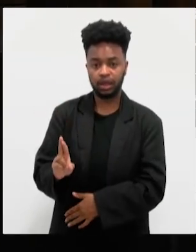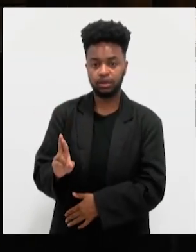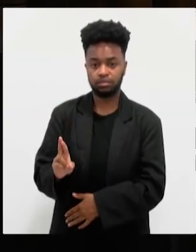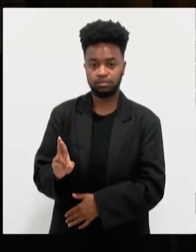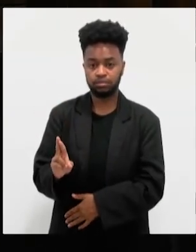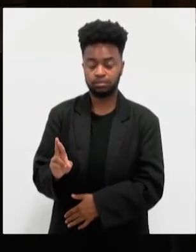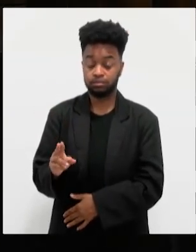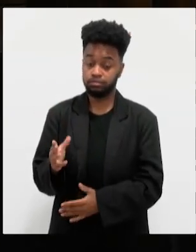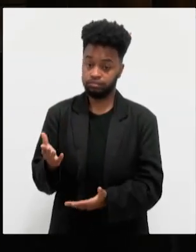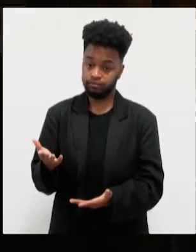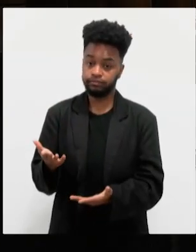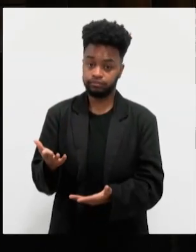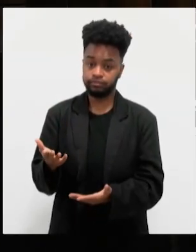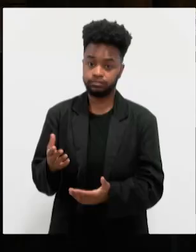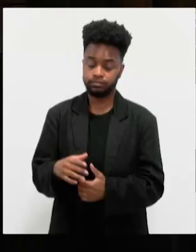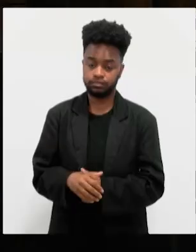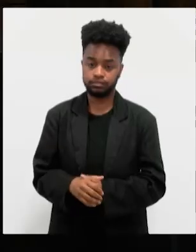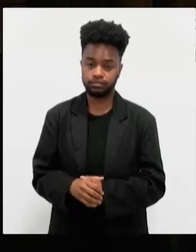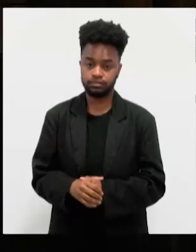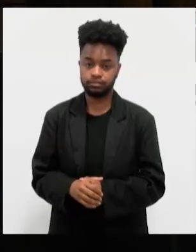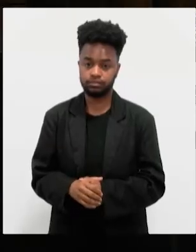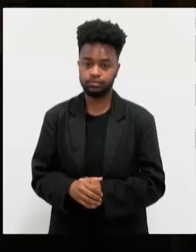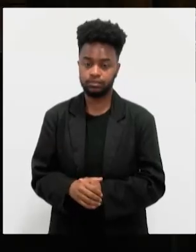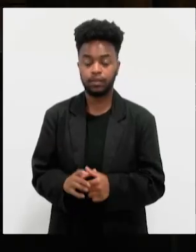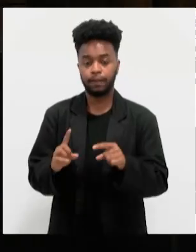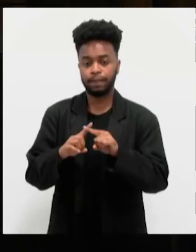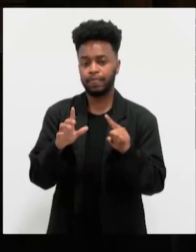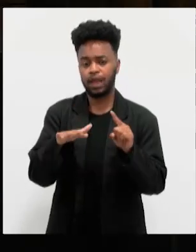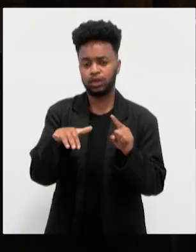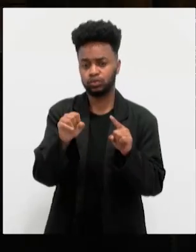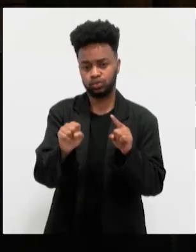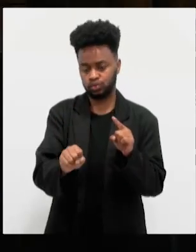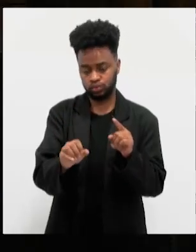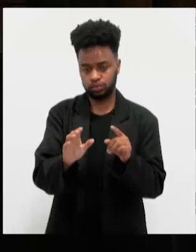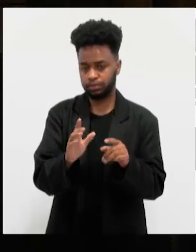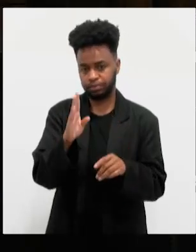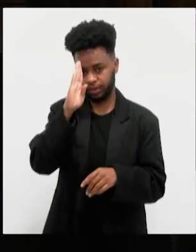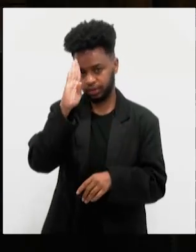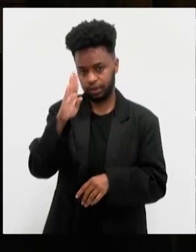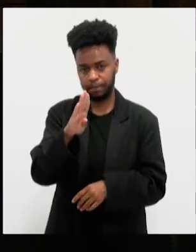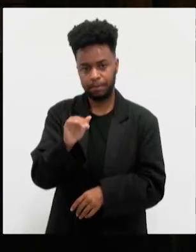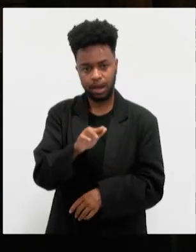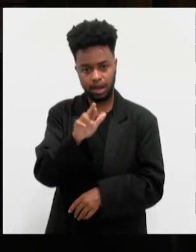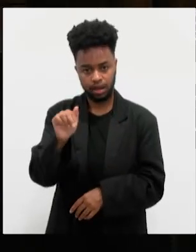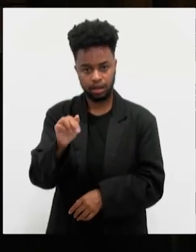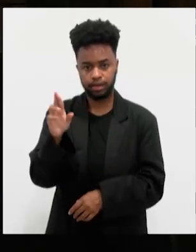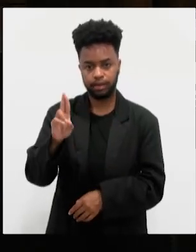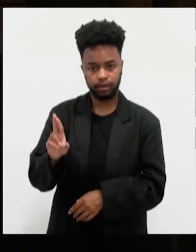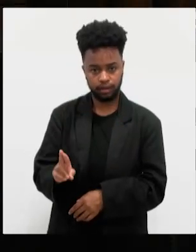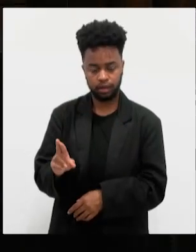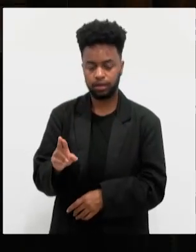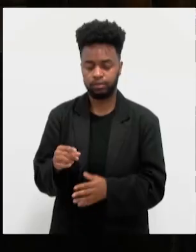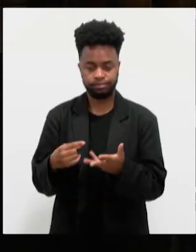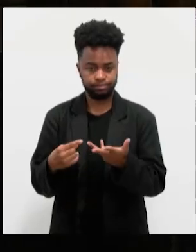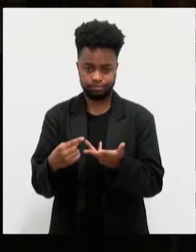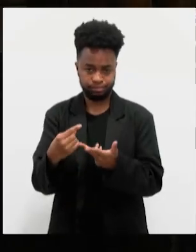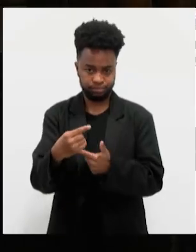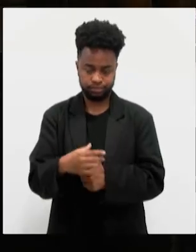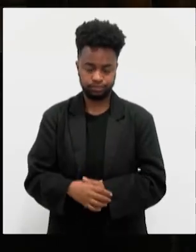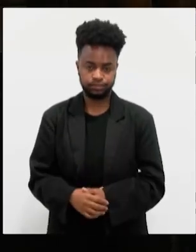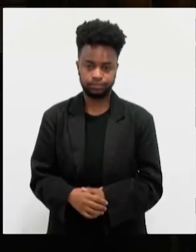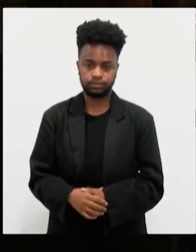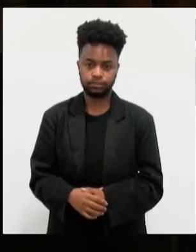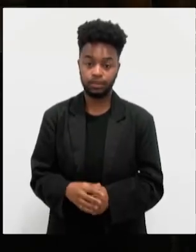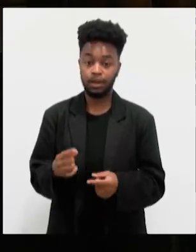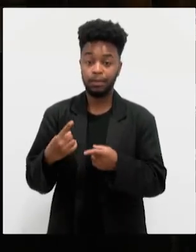muito, né? Enfim, mas na Zona Sul como um todo, Barra, Recreio, etc. Por quê? Porque eles